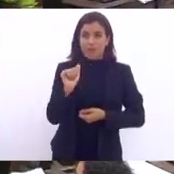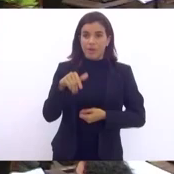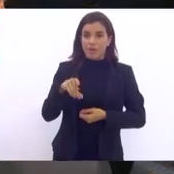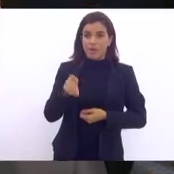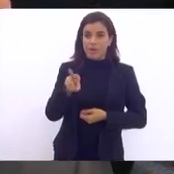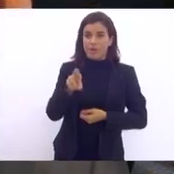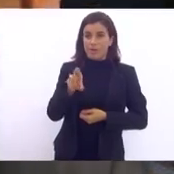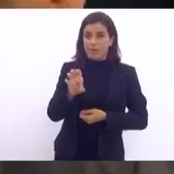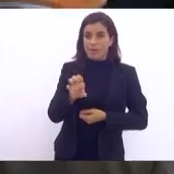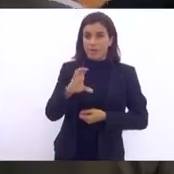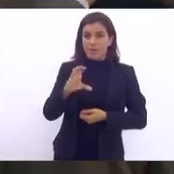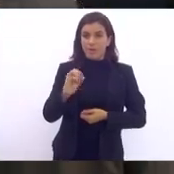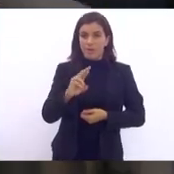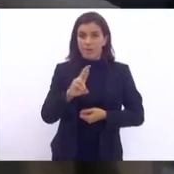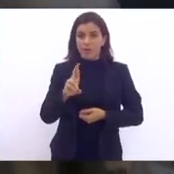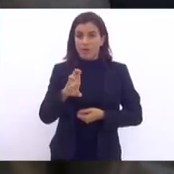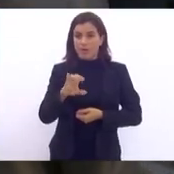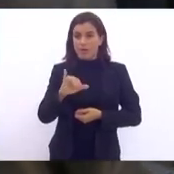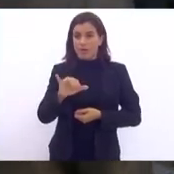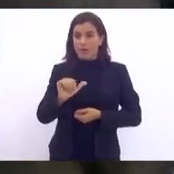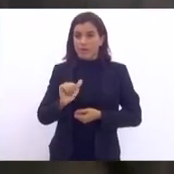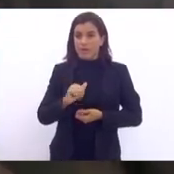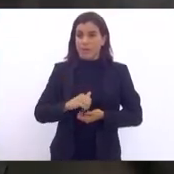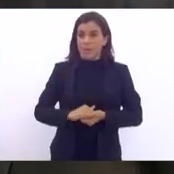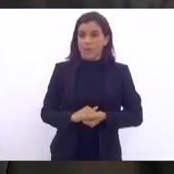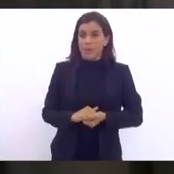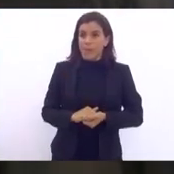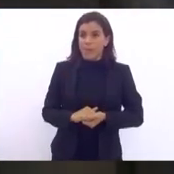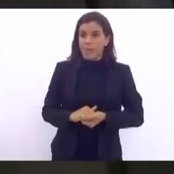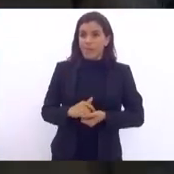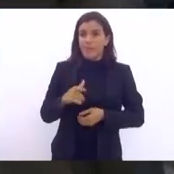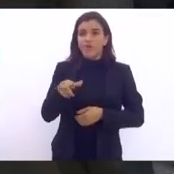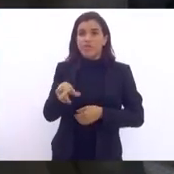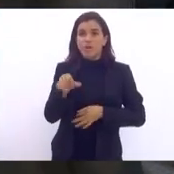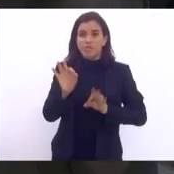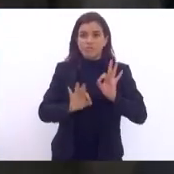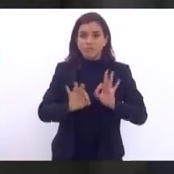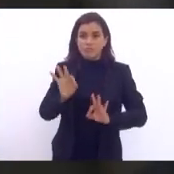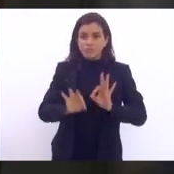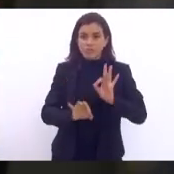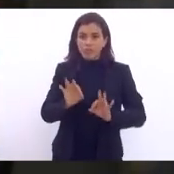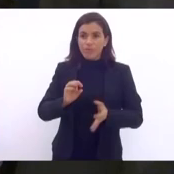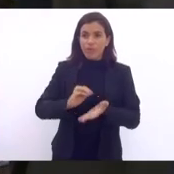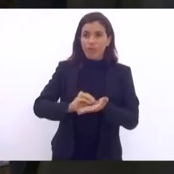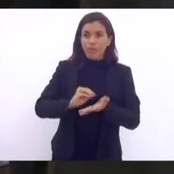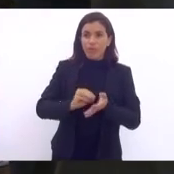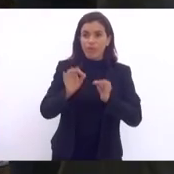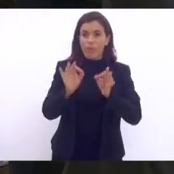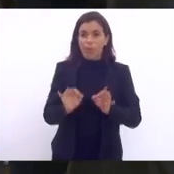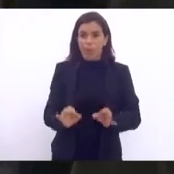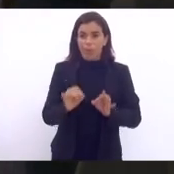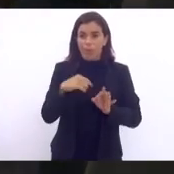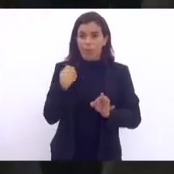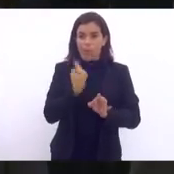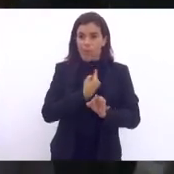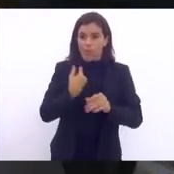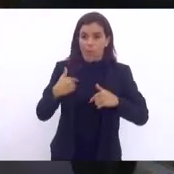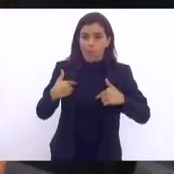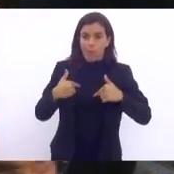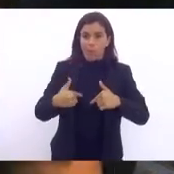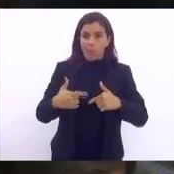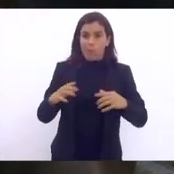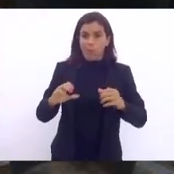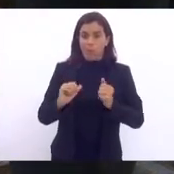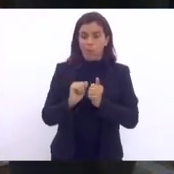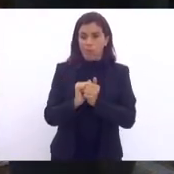corrigindo uma injustiça, assim, acho que todos nós cometemos. Porque nós acabamos...